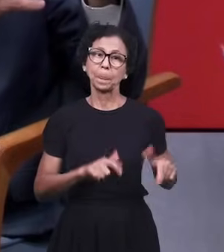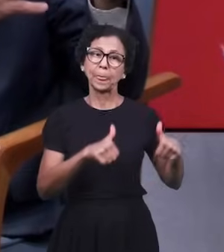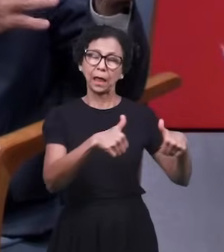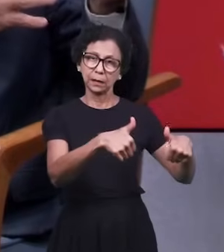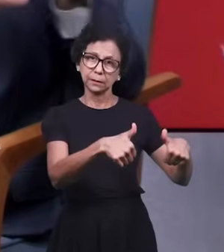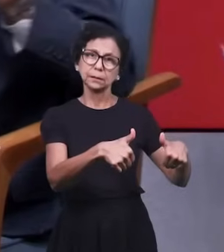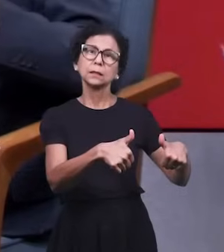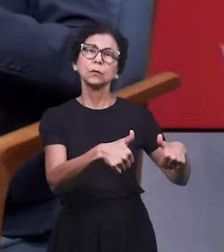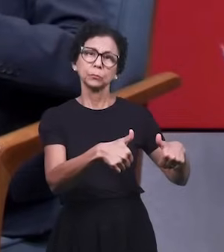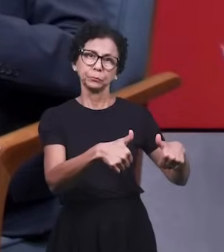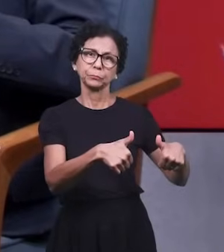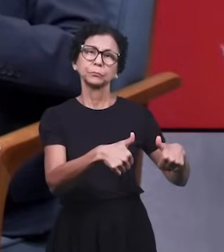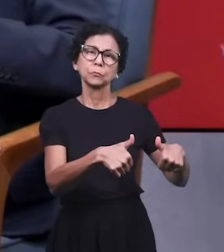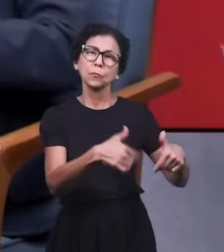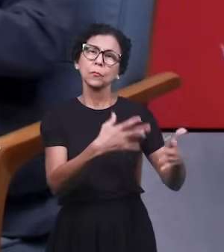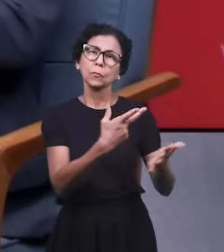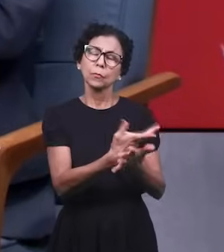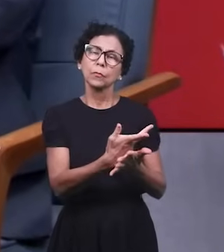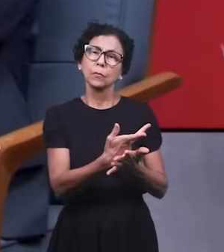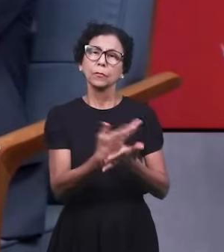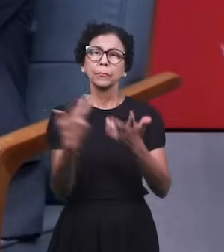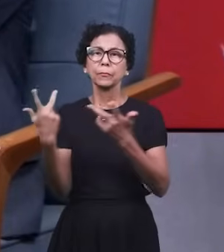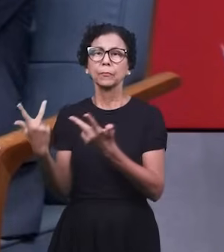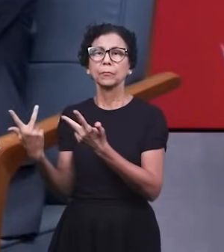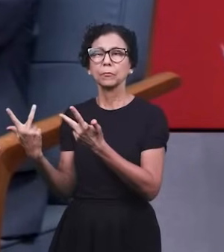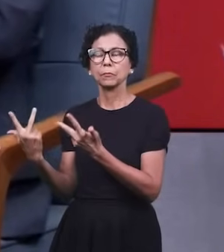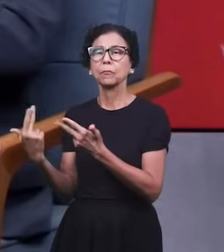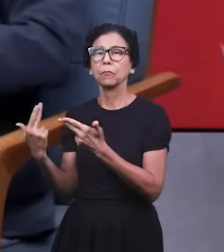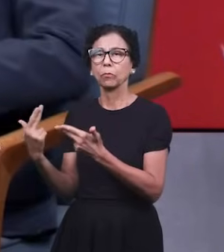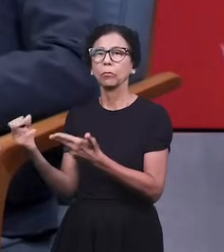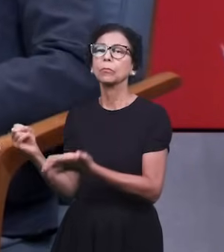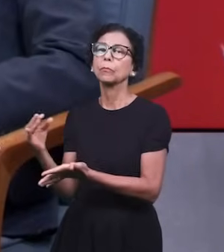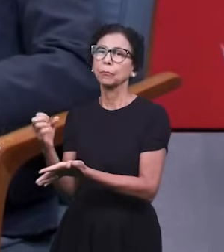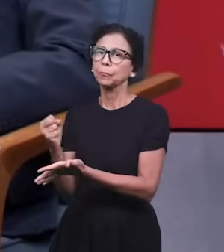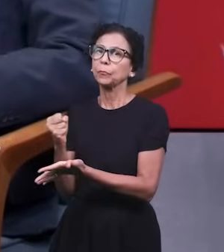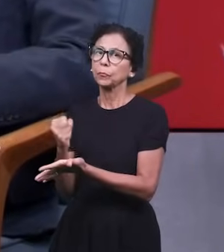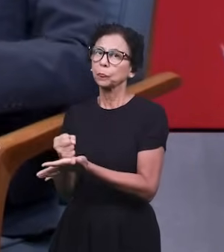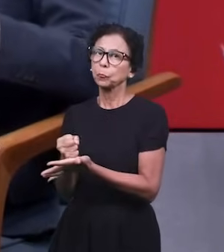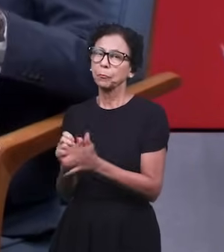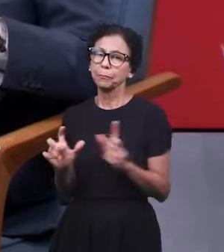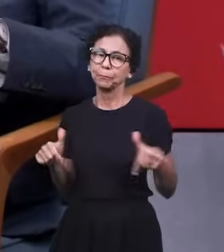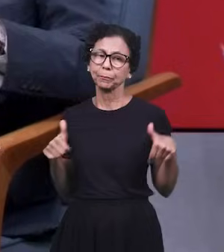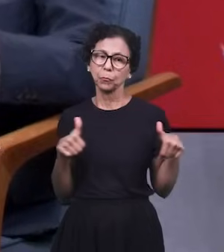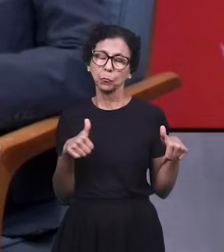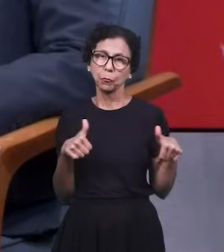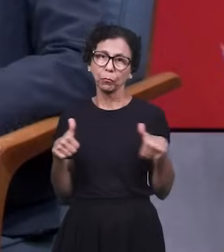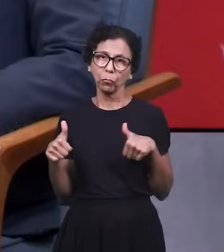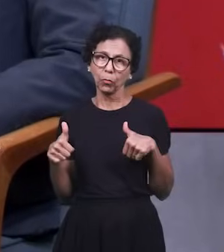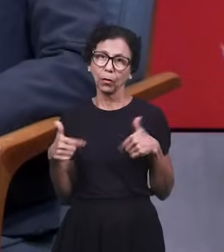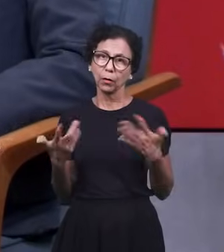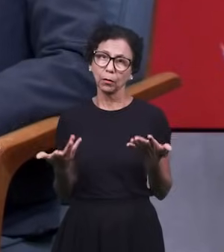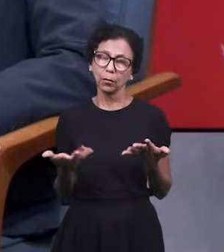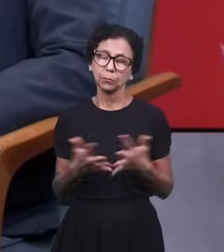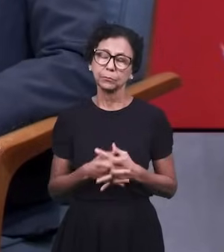Testamento acontecem da mesma forma que elas acontecem também no Novo Testamento. Então nós falamos